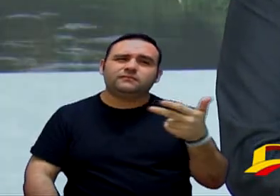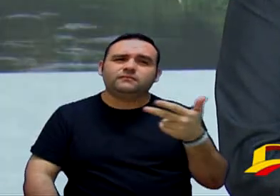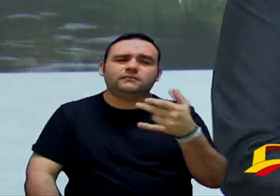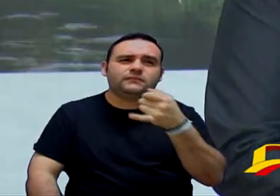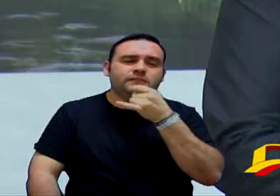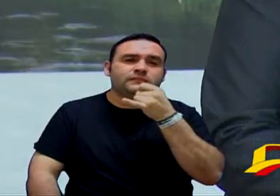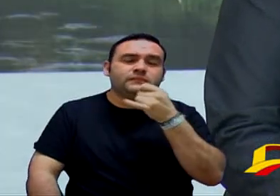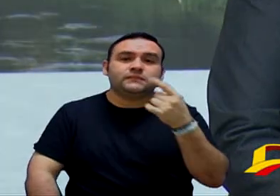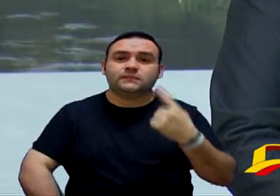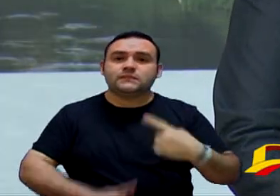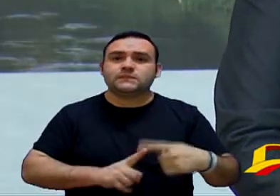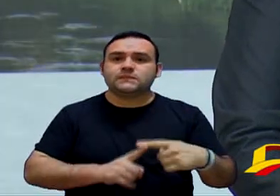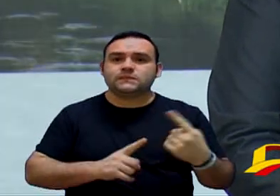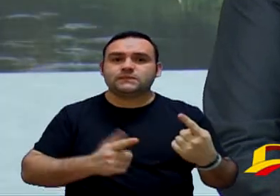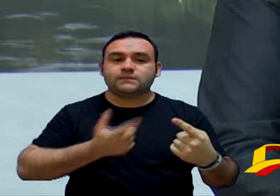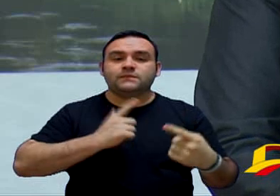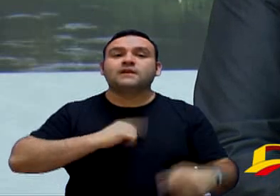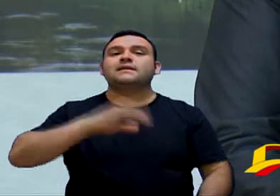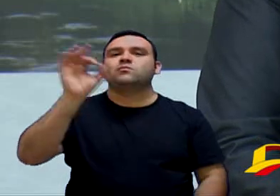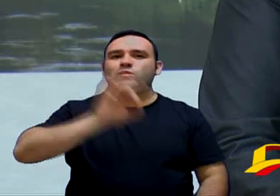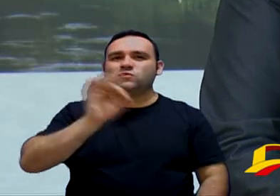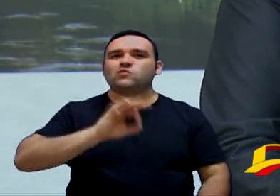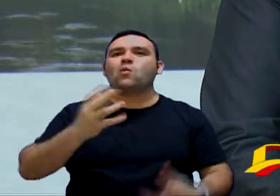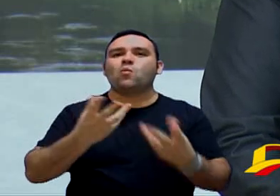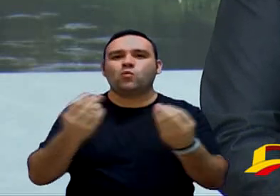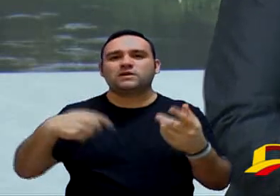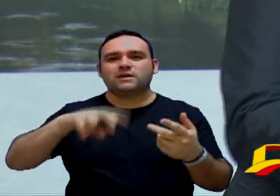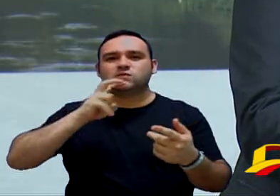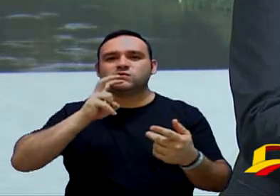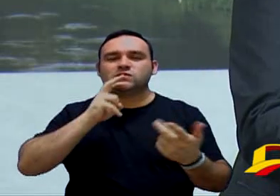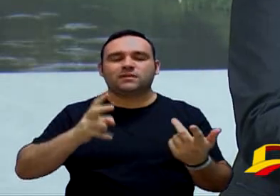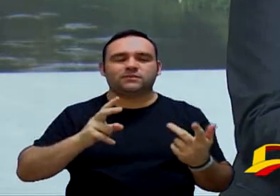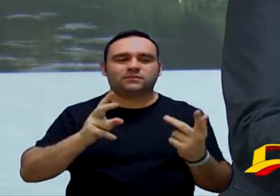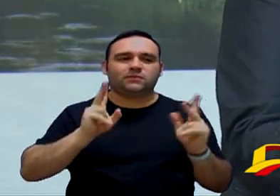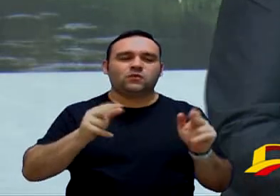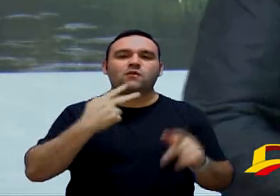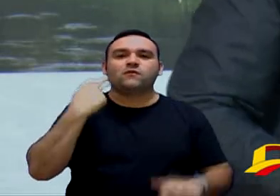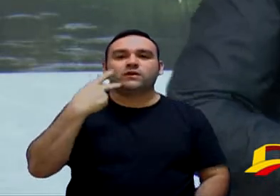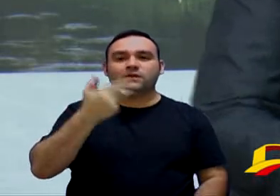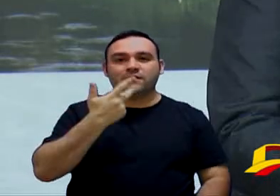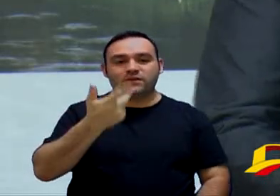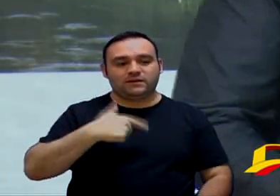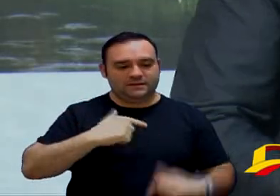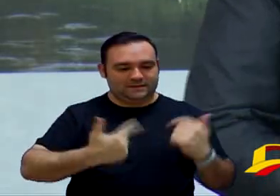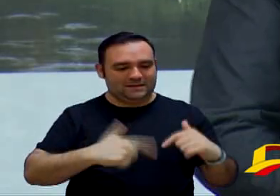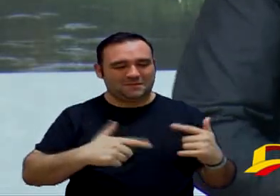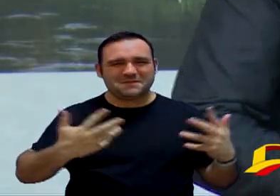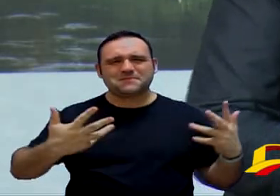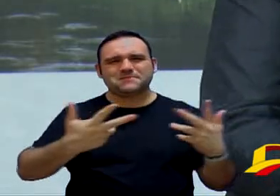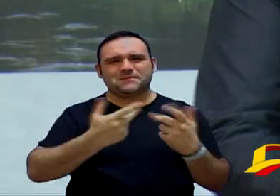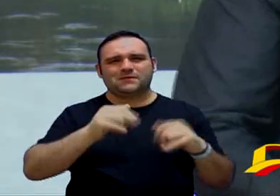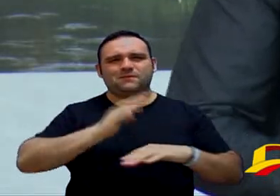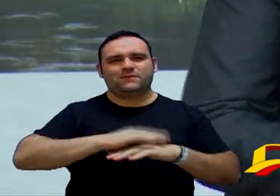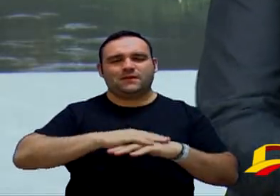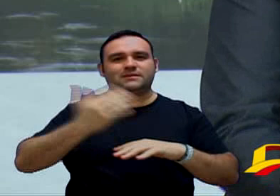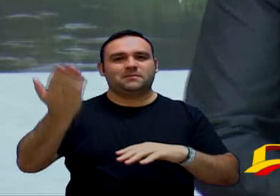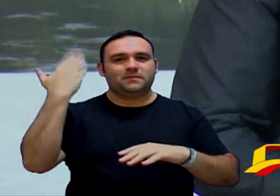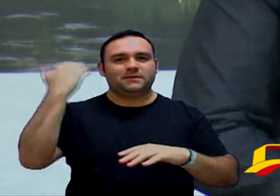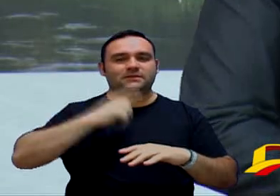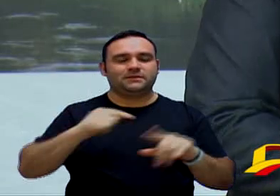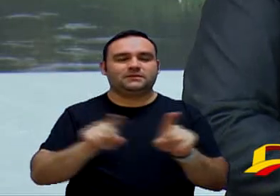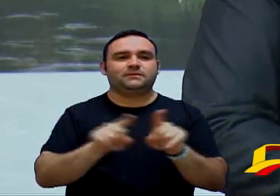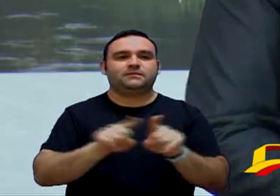porque tem um percentual grande em Sorocaba que como o vereador tem um trabalho Fantástico uma experiência uma